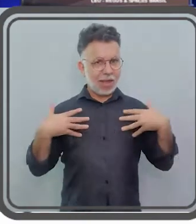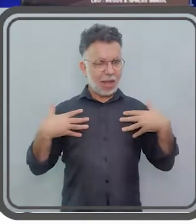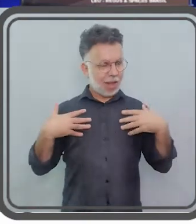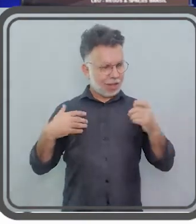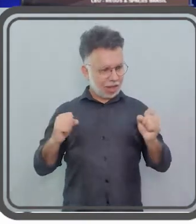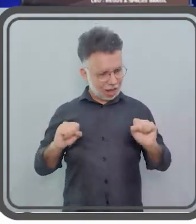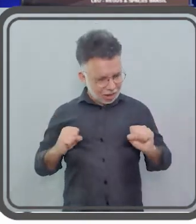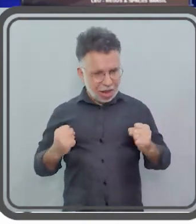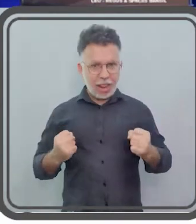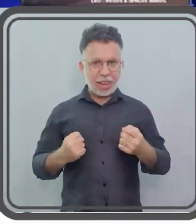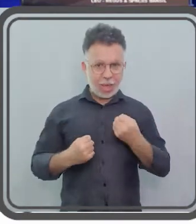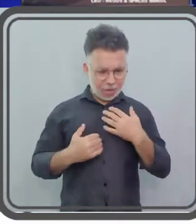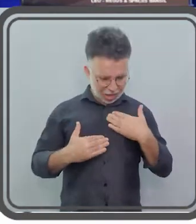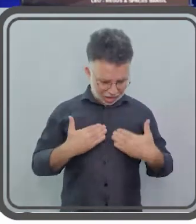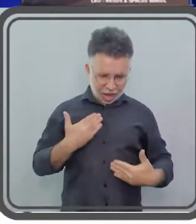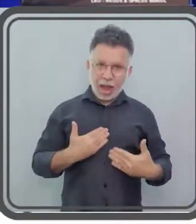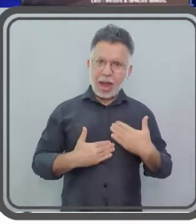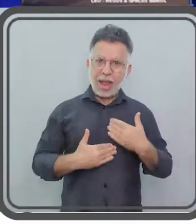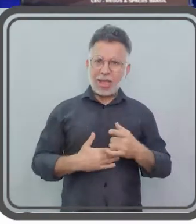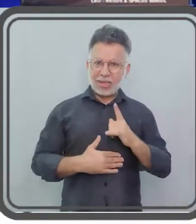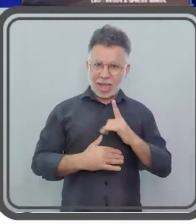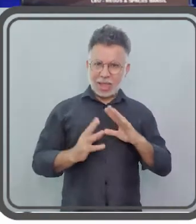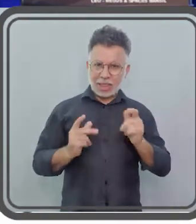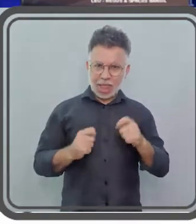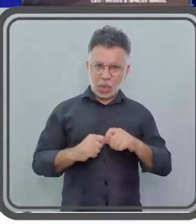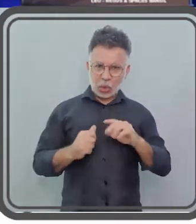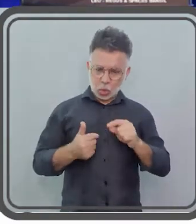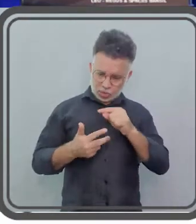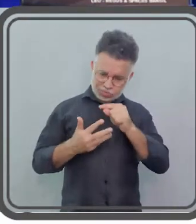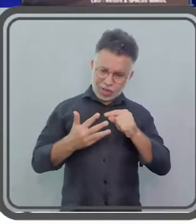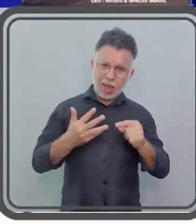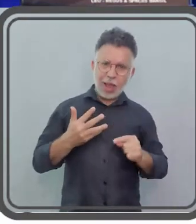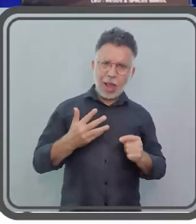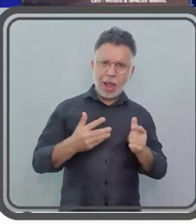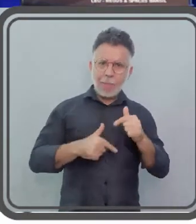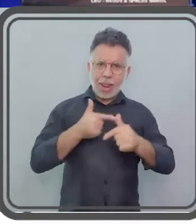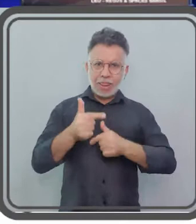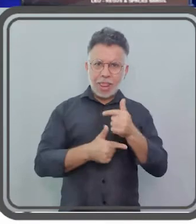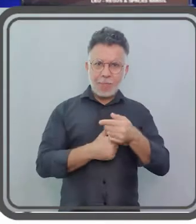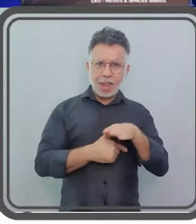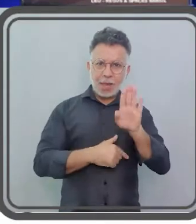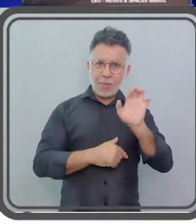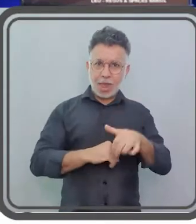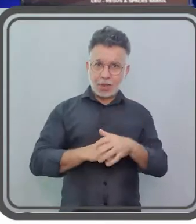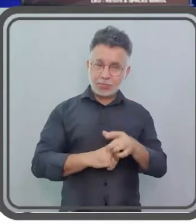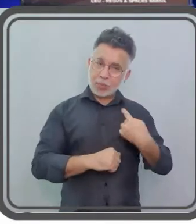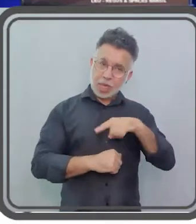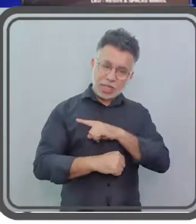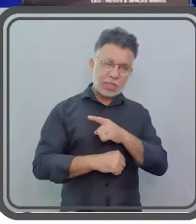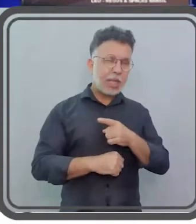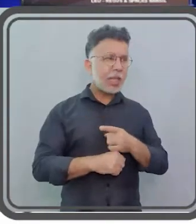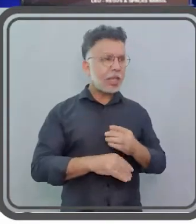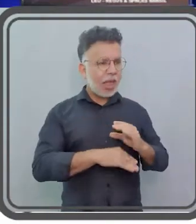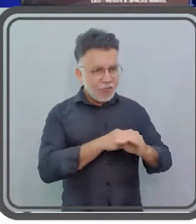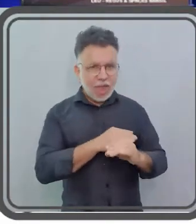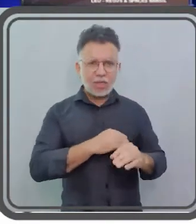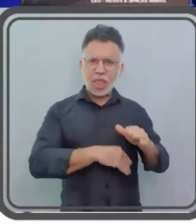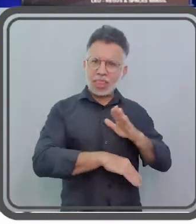bem fisicamente? Será que ele tem todas as ferramentas para desempenhar? E a gente investe tempo,